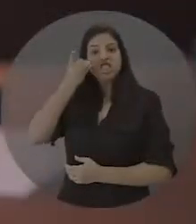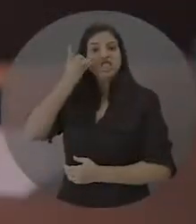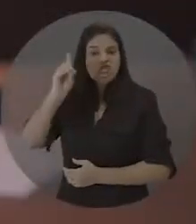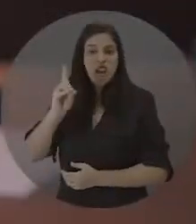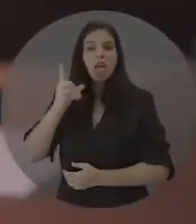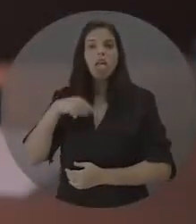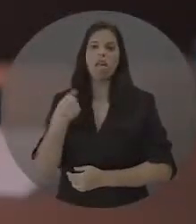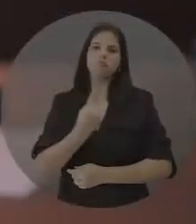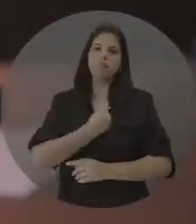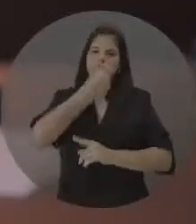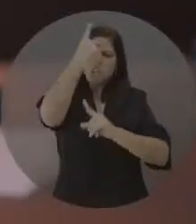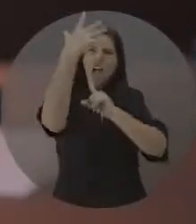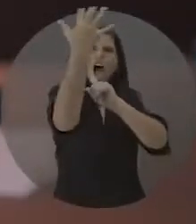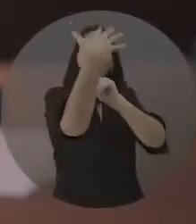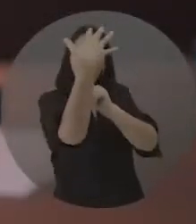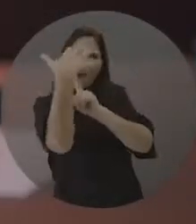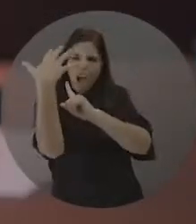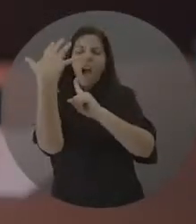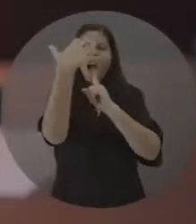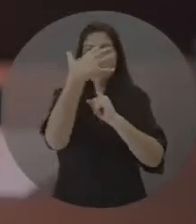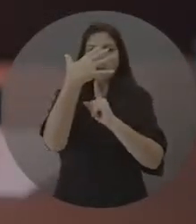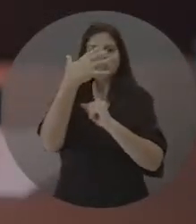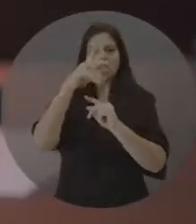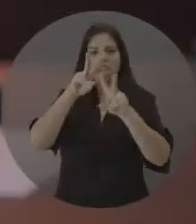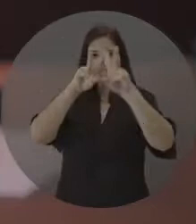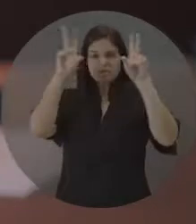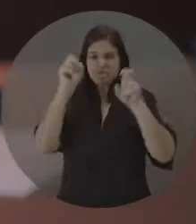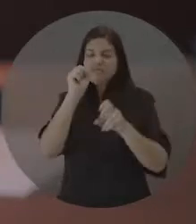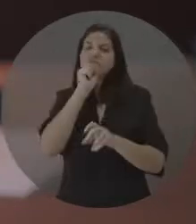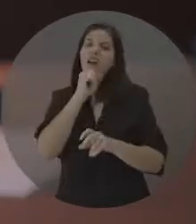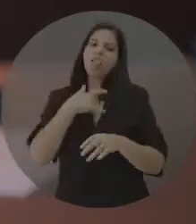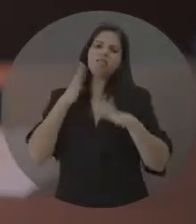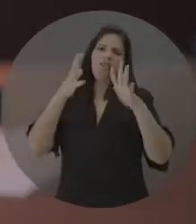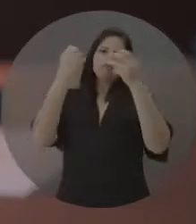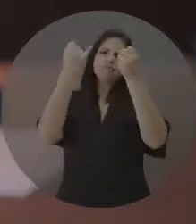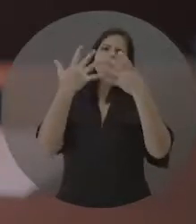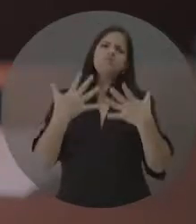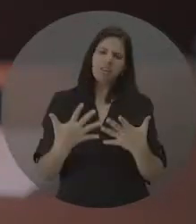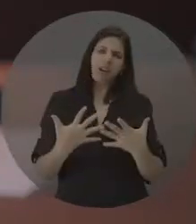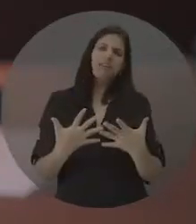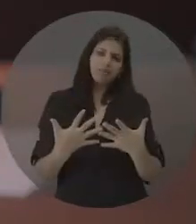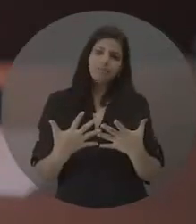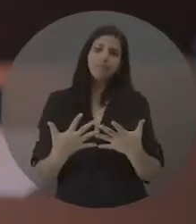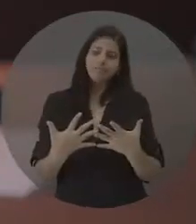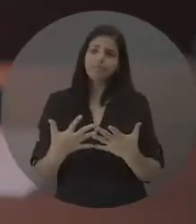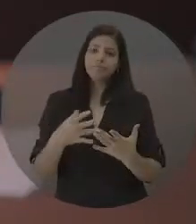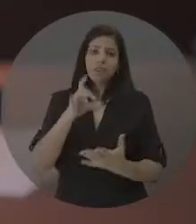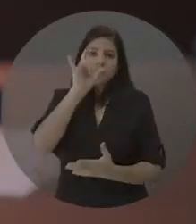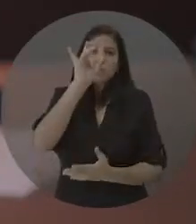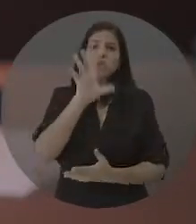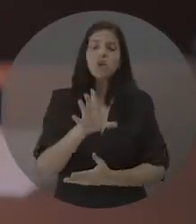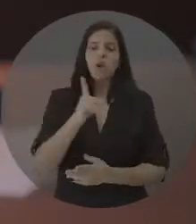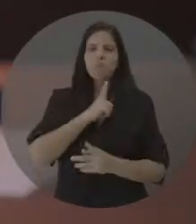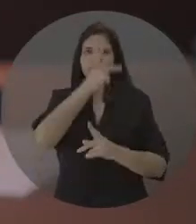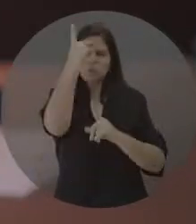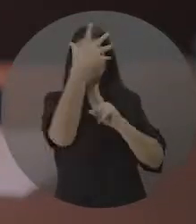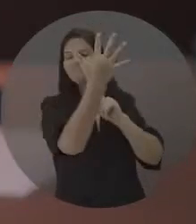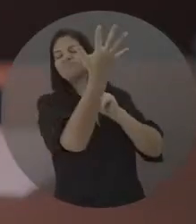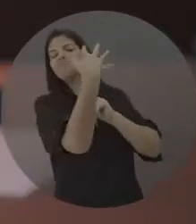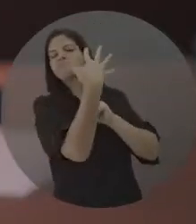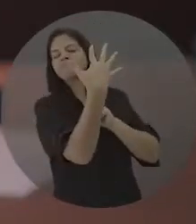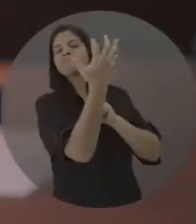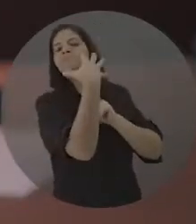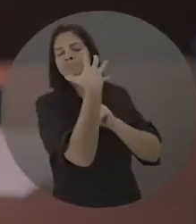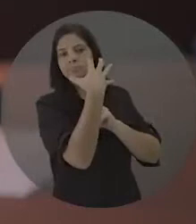dia após dia, sou atacado. Com assuntos velhos e já explicados, requentados, apenas para me